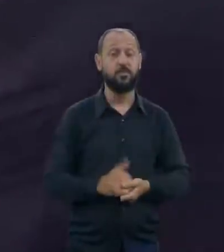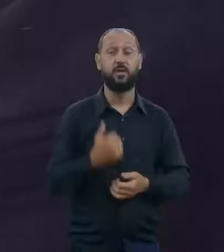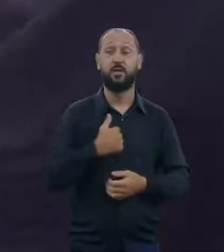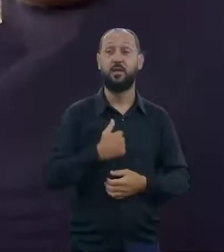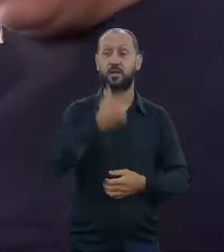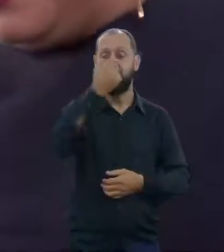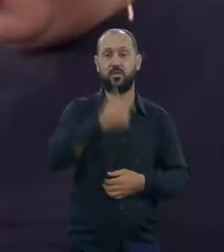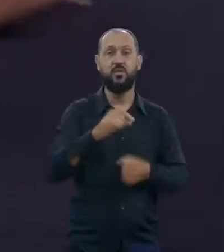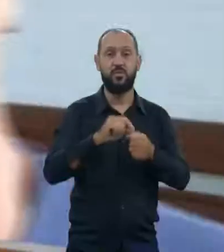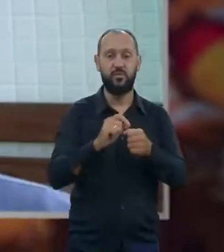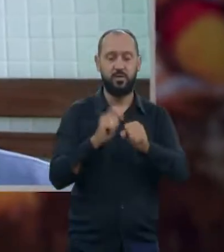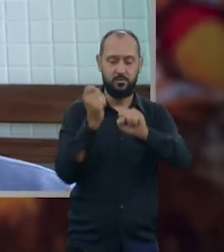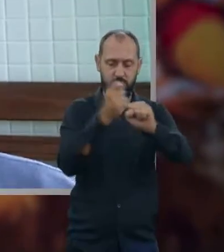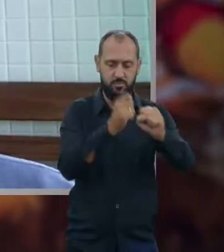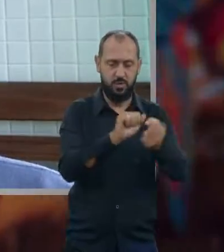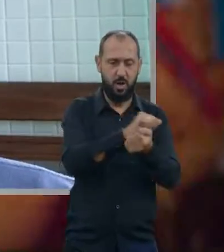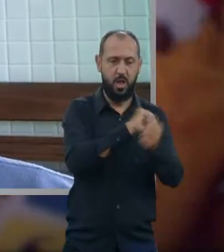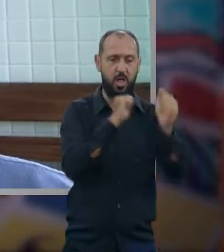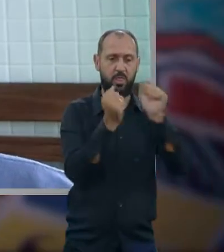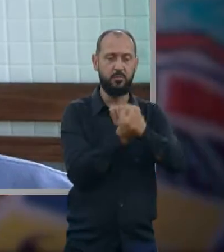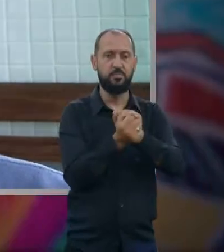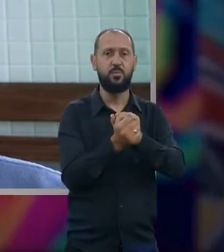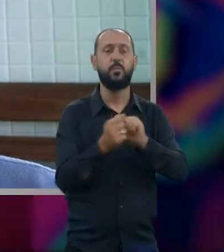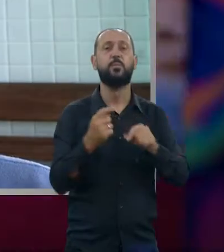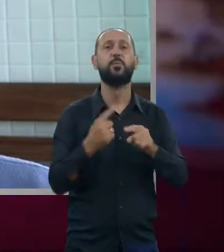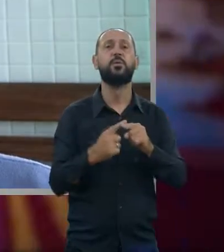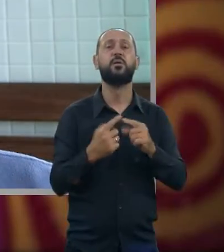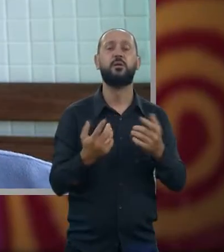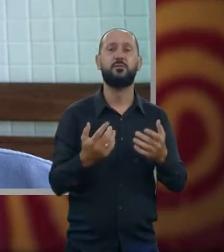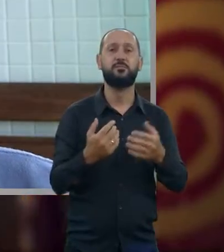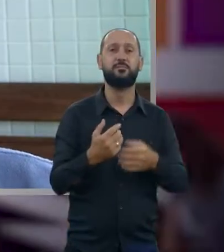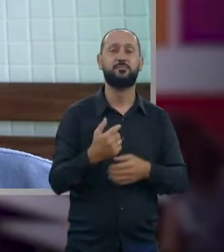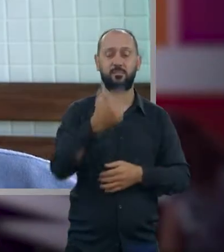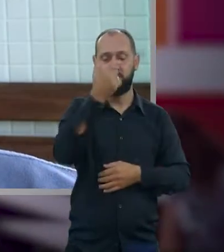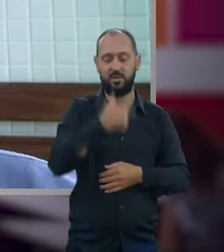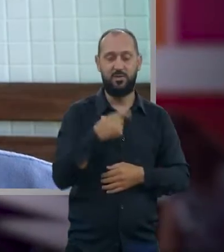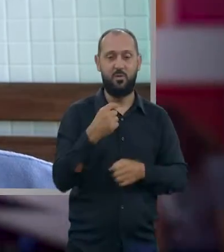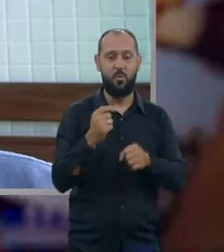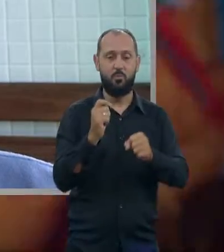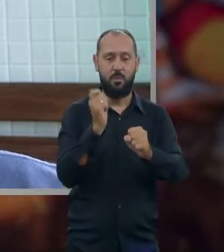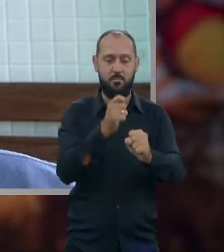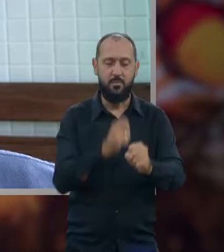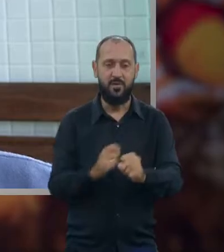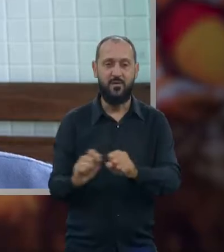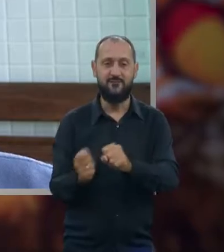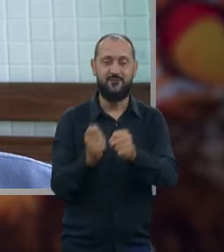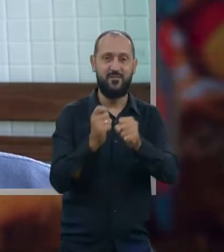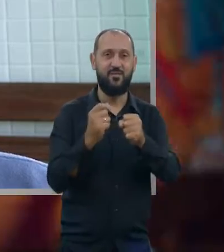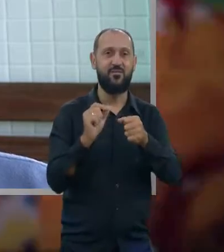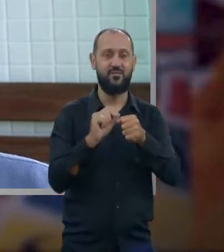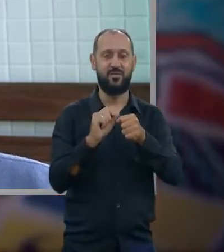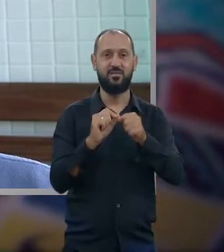Eu fiz essa restauração justamente porque eu sou o autor da peça.